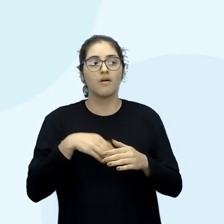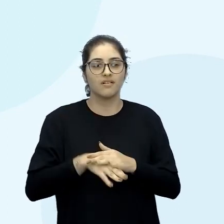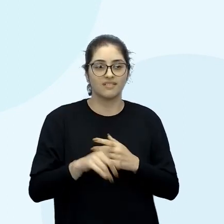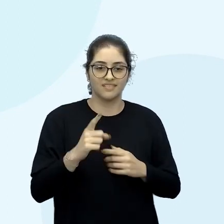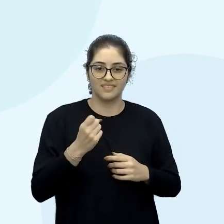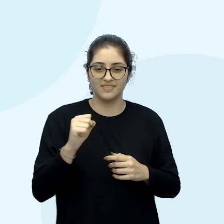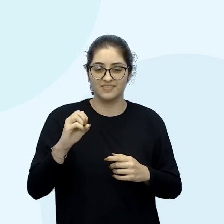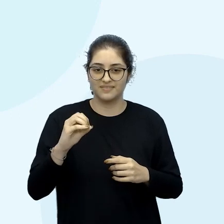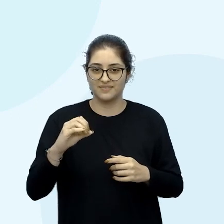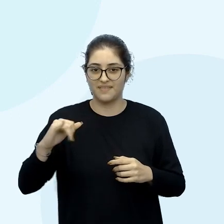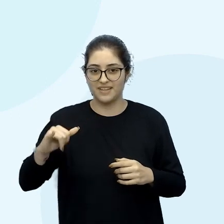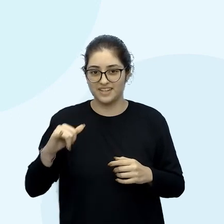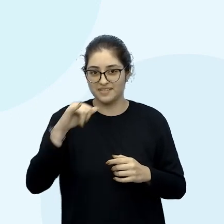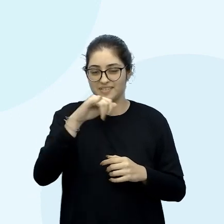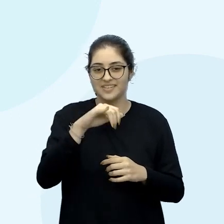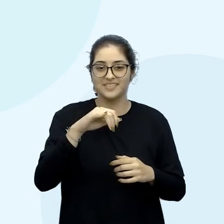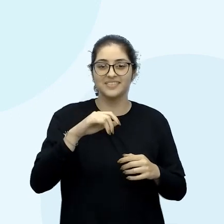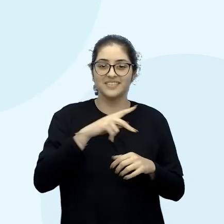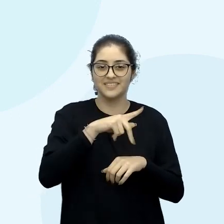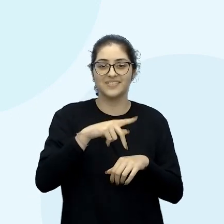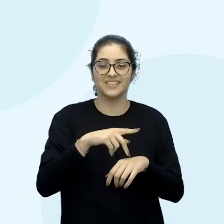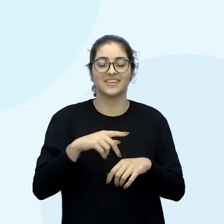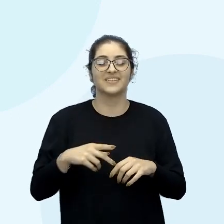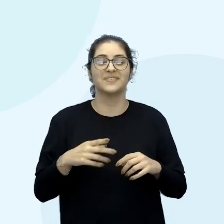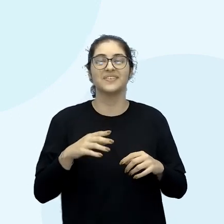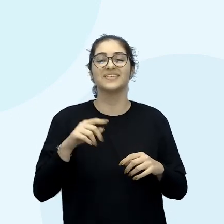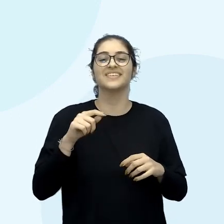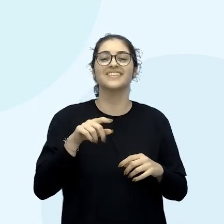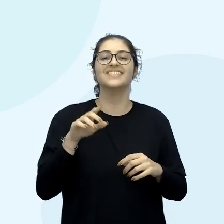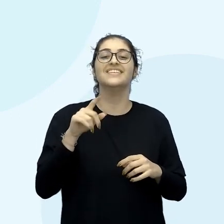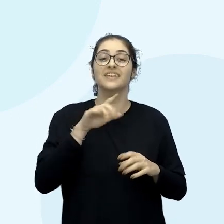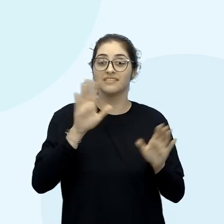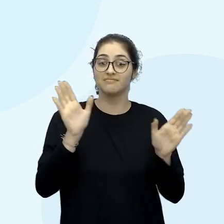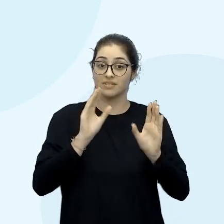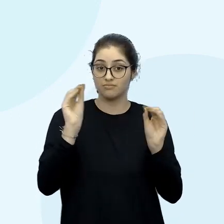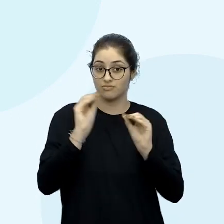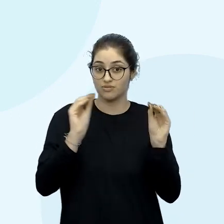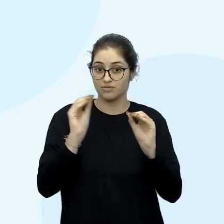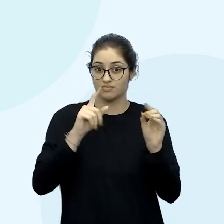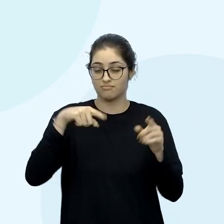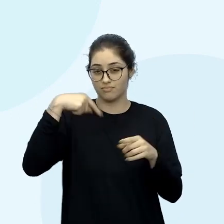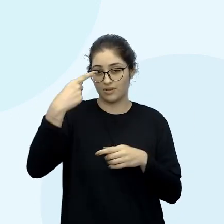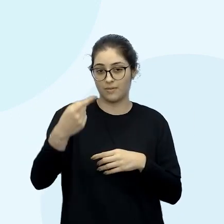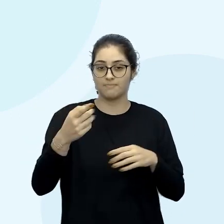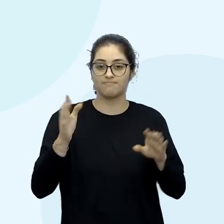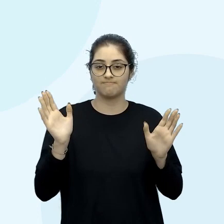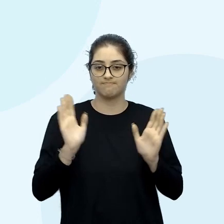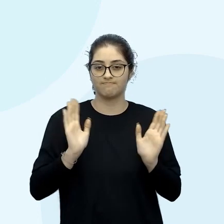R$180. Olha, tô bem, hein? Beijo, gente, até a próxima. Até mais, turma.